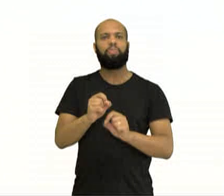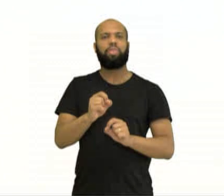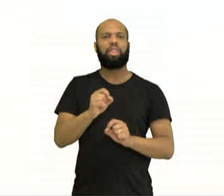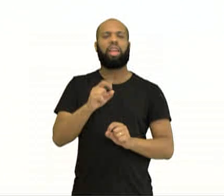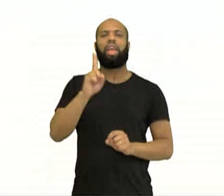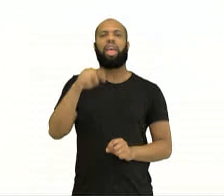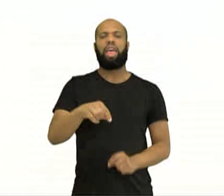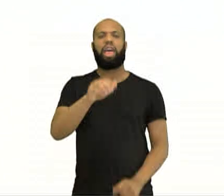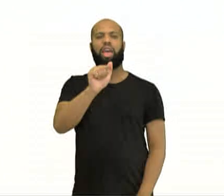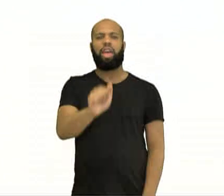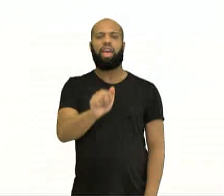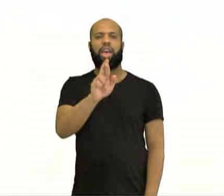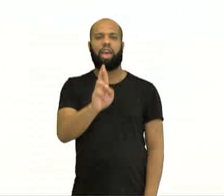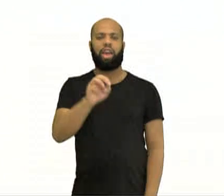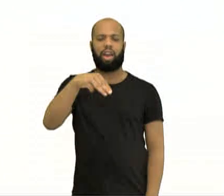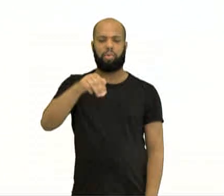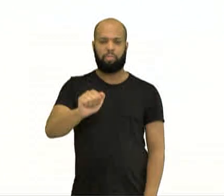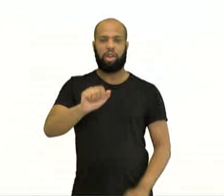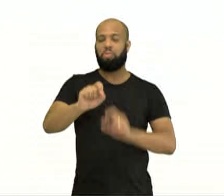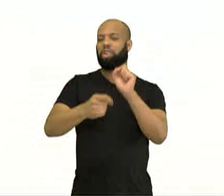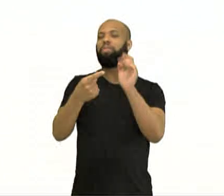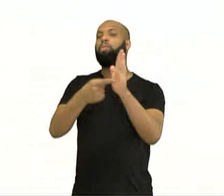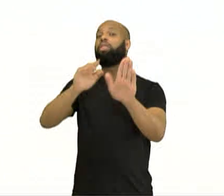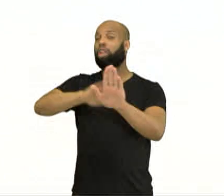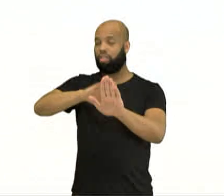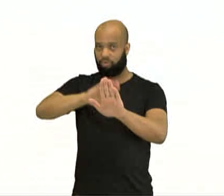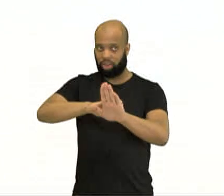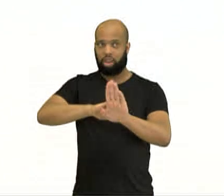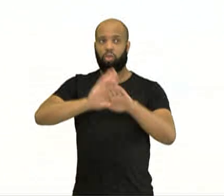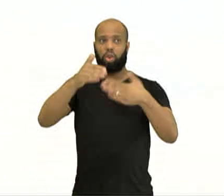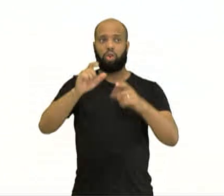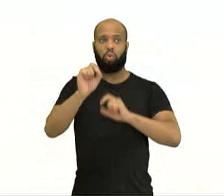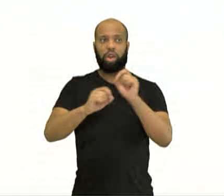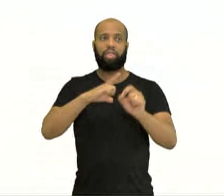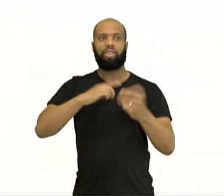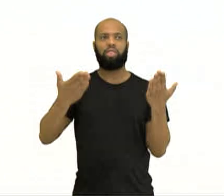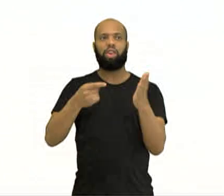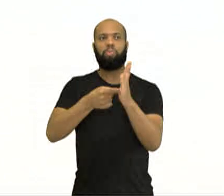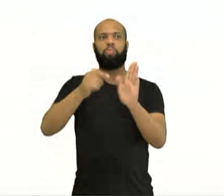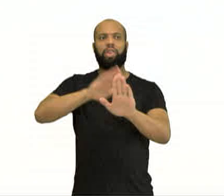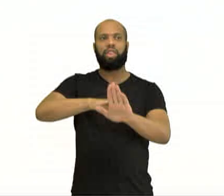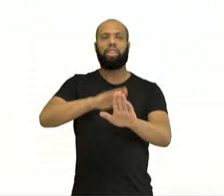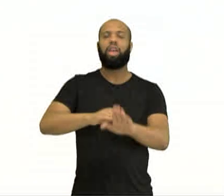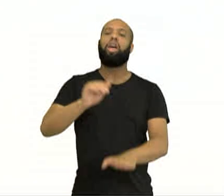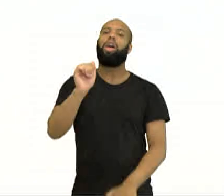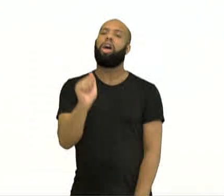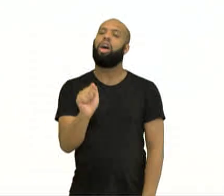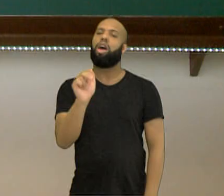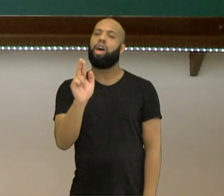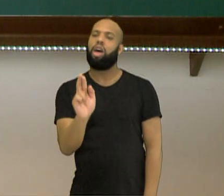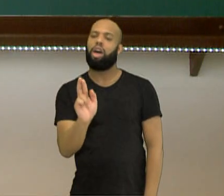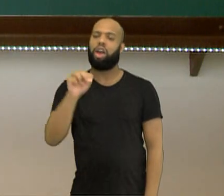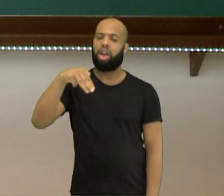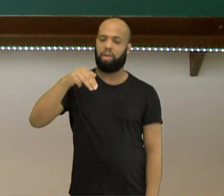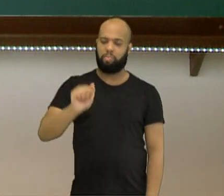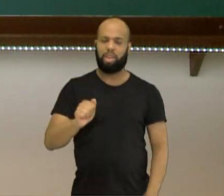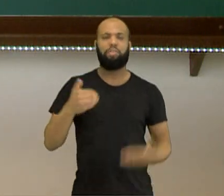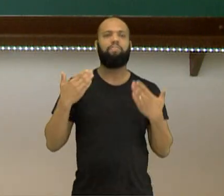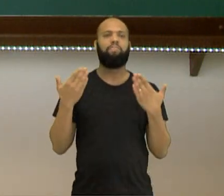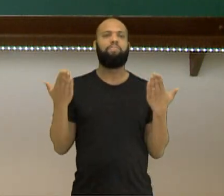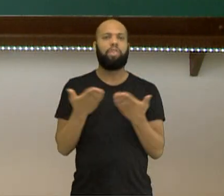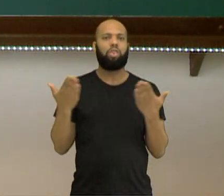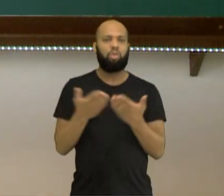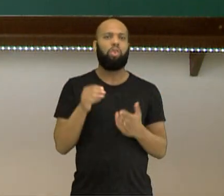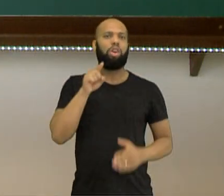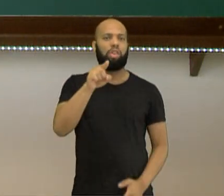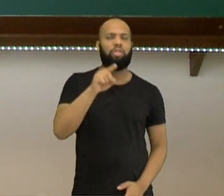assim uma arma? É uma metáfora, né? Então, nós temos uma metáfora na reportagem. E agora,